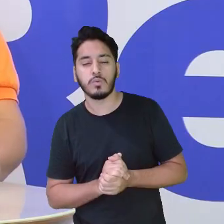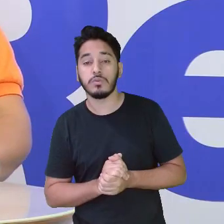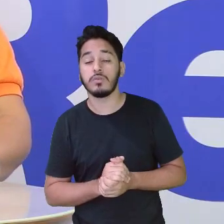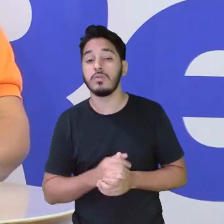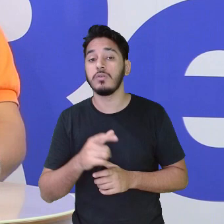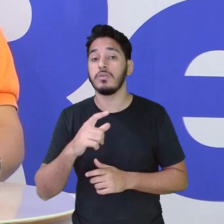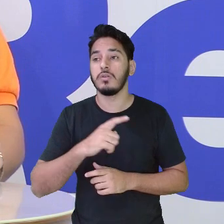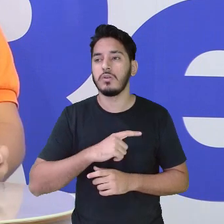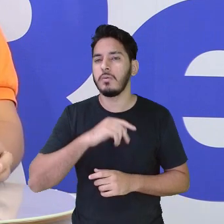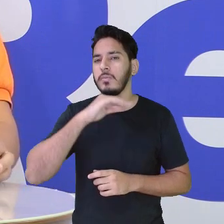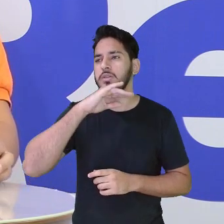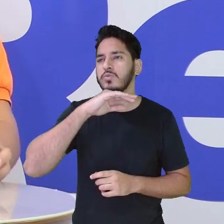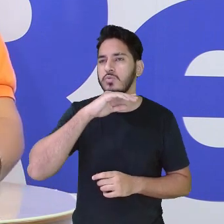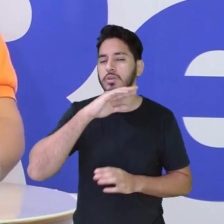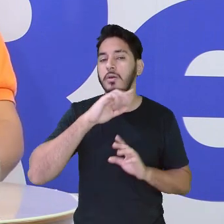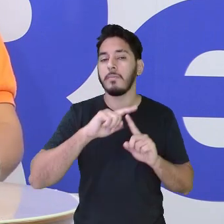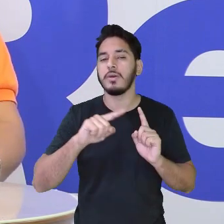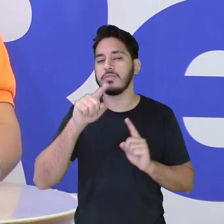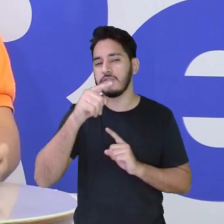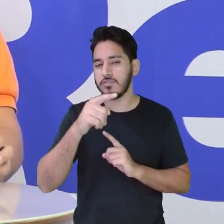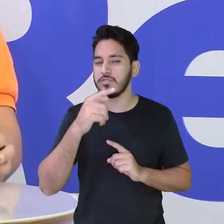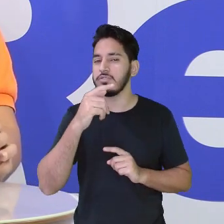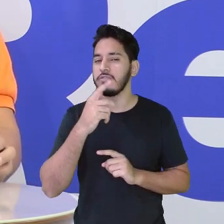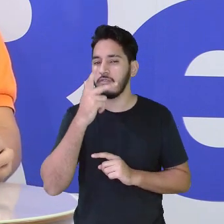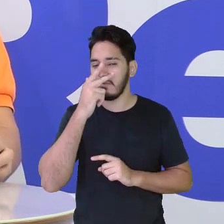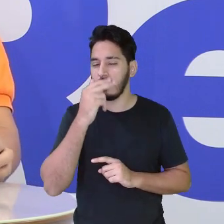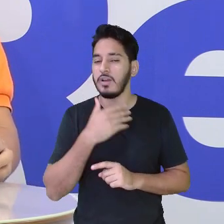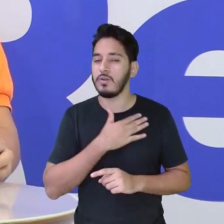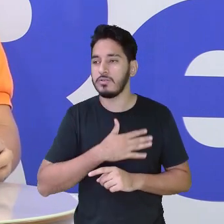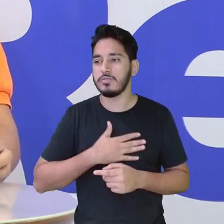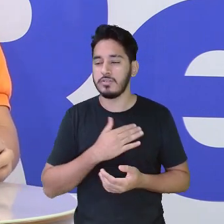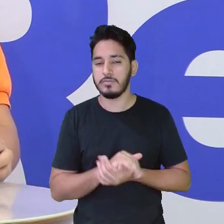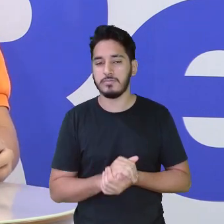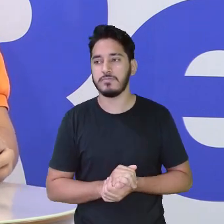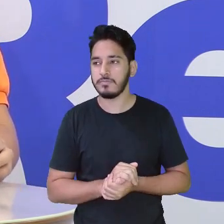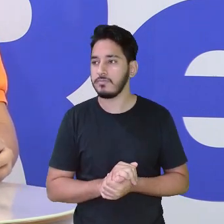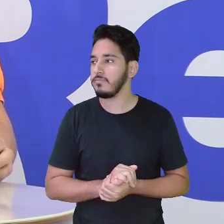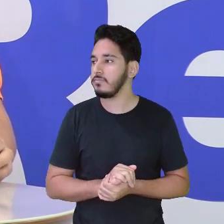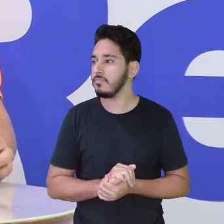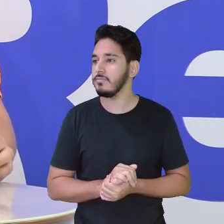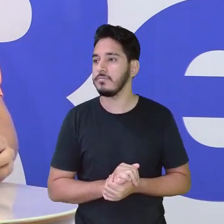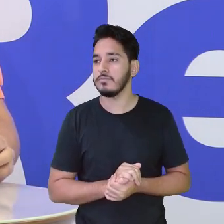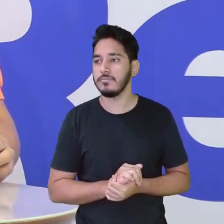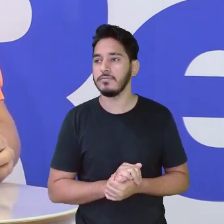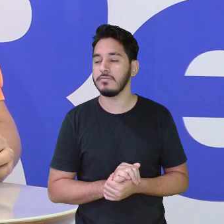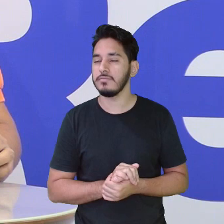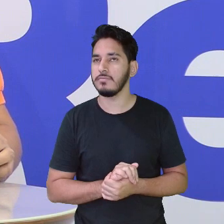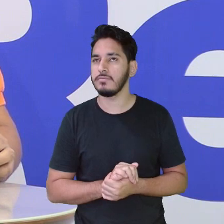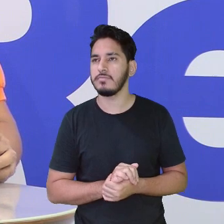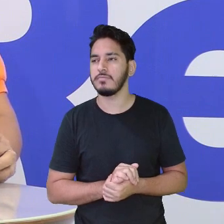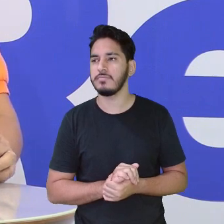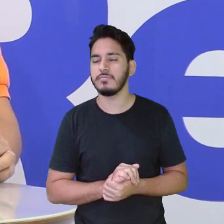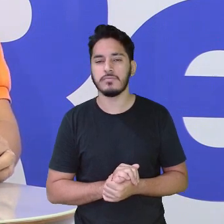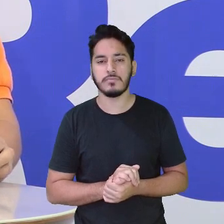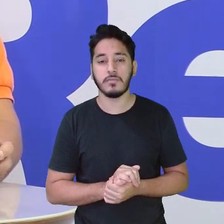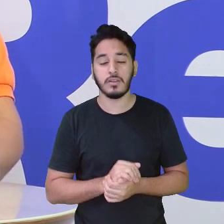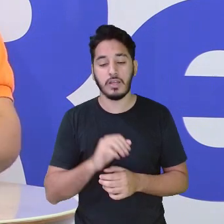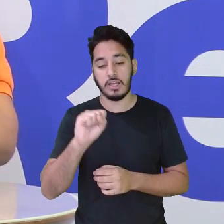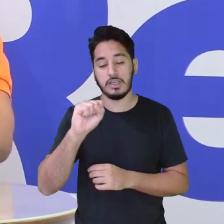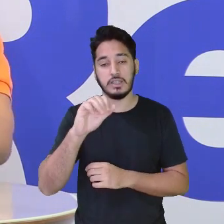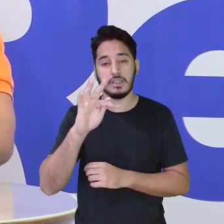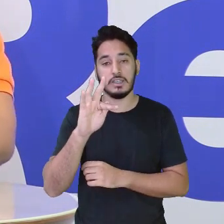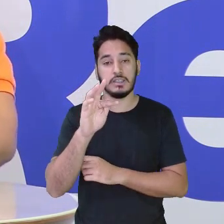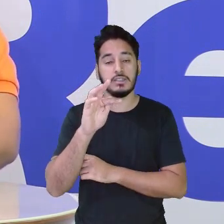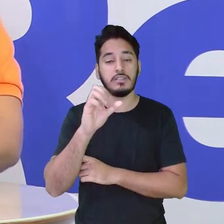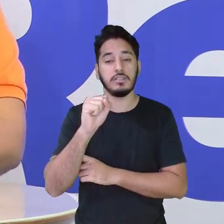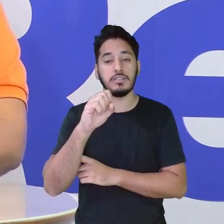que parece ruim, mas que eu acho que você vai gostar e dar solução. Vai dar solução para a professora Kedma, olha. A Stephanie, ela colocou